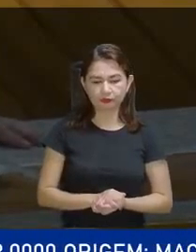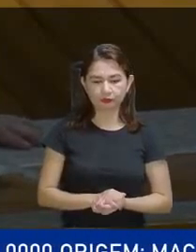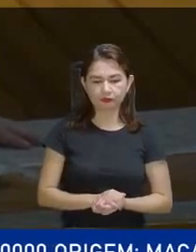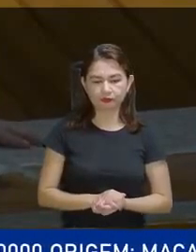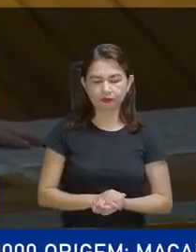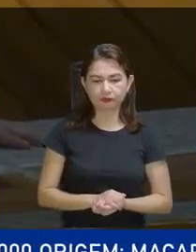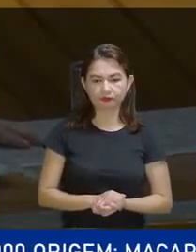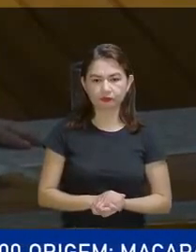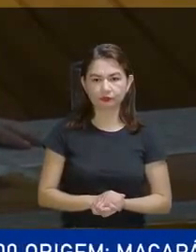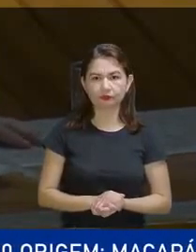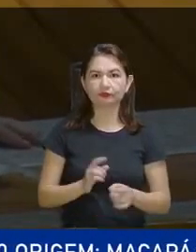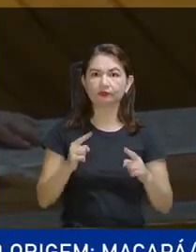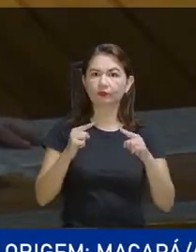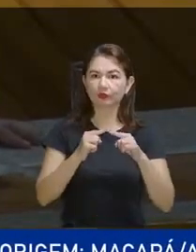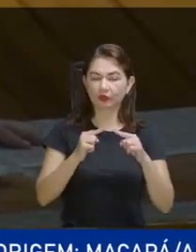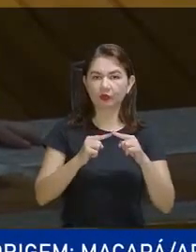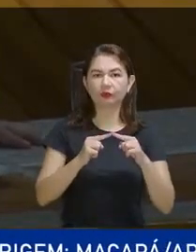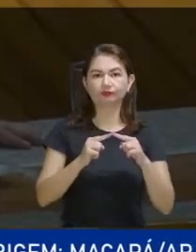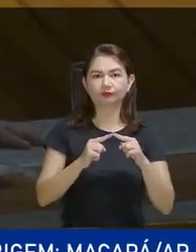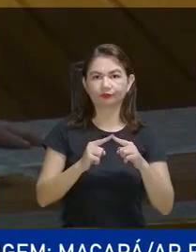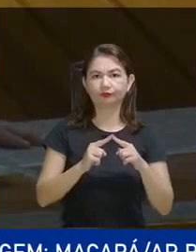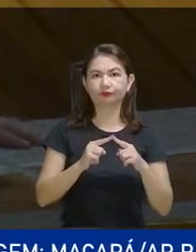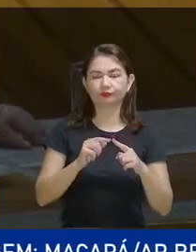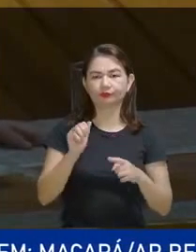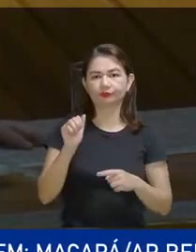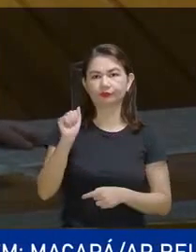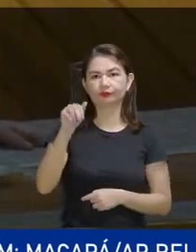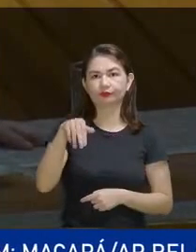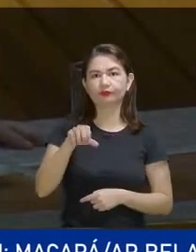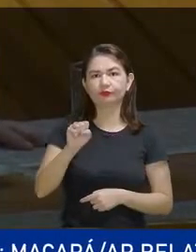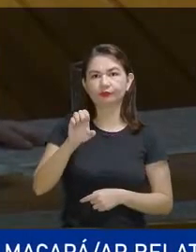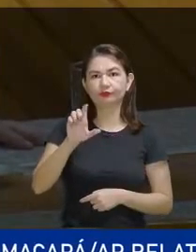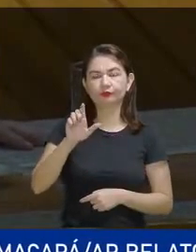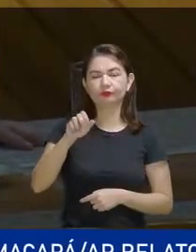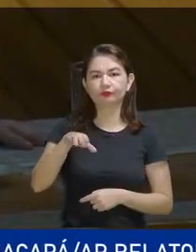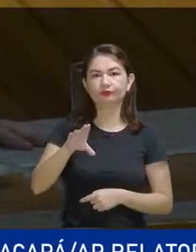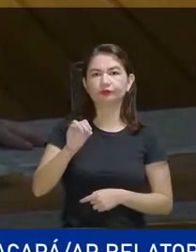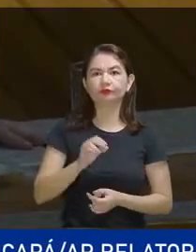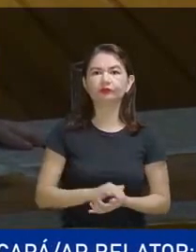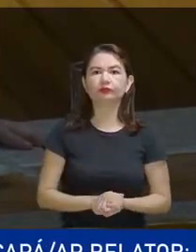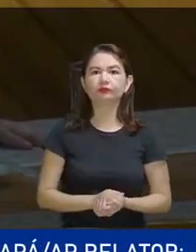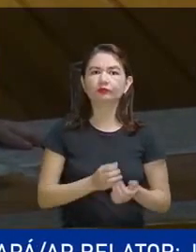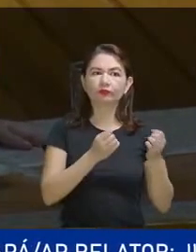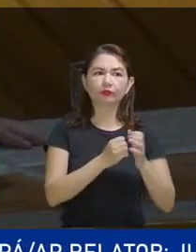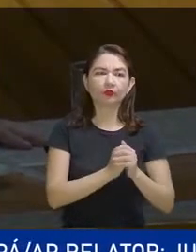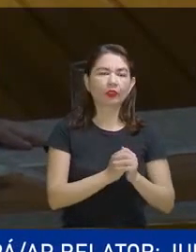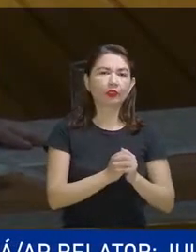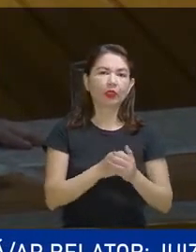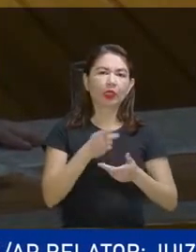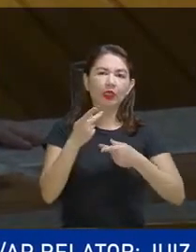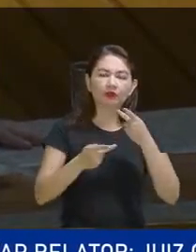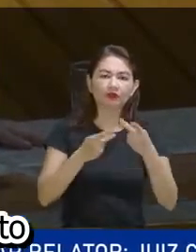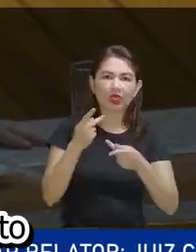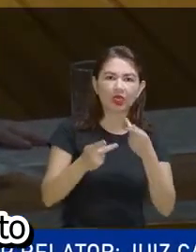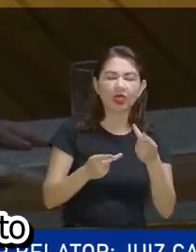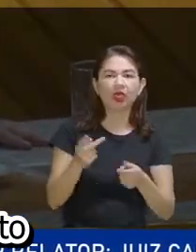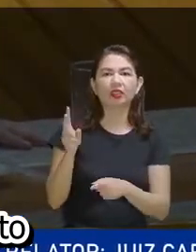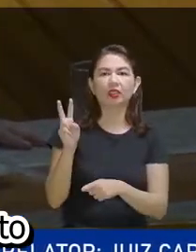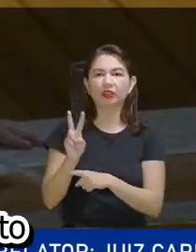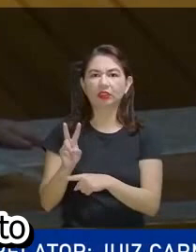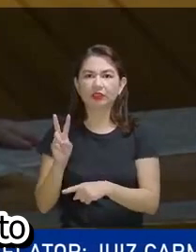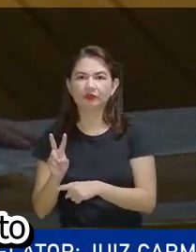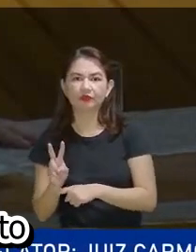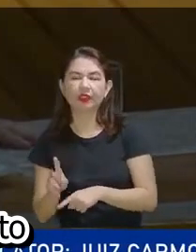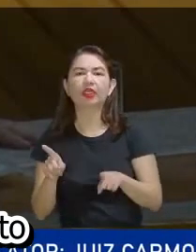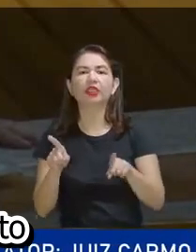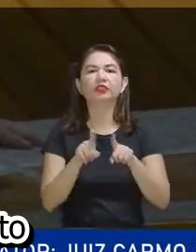magistrado, doutor Anselmo, eu acompanhei muito atentamente todos os argumentos, tanto da defesa, quanto do